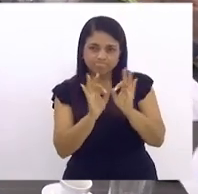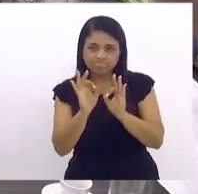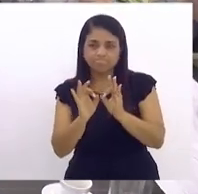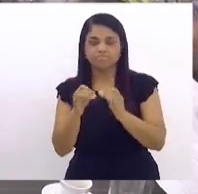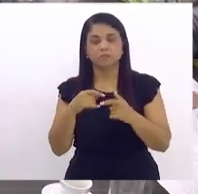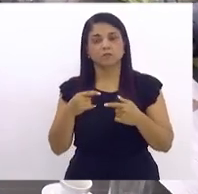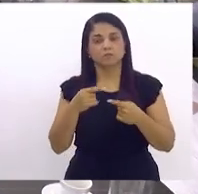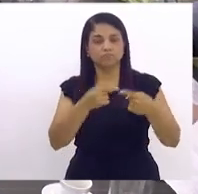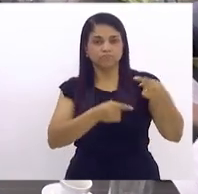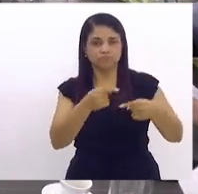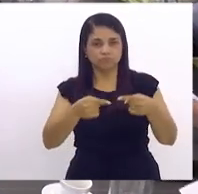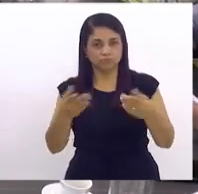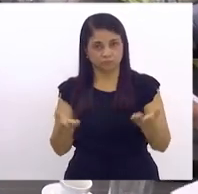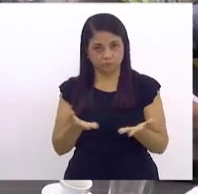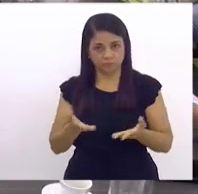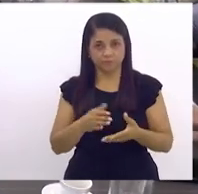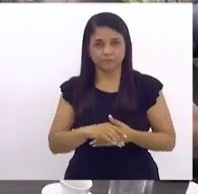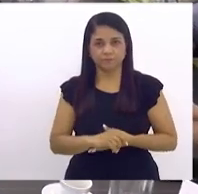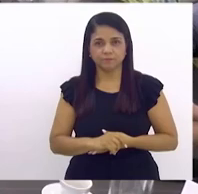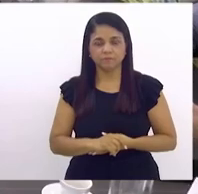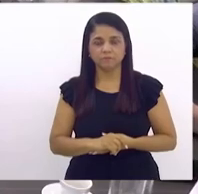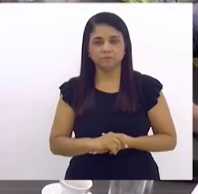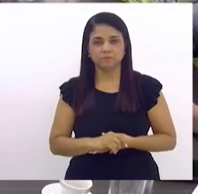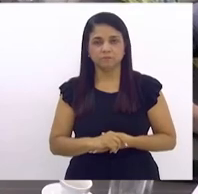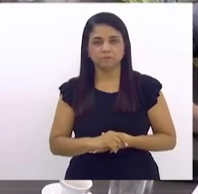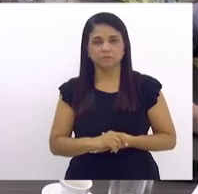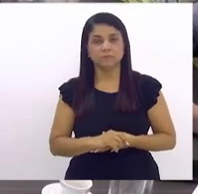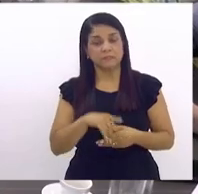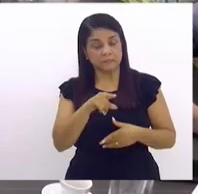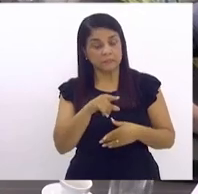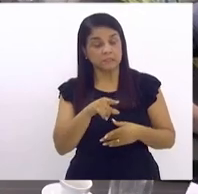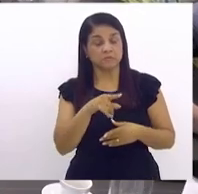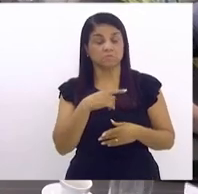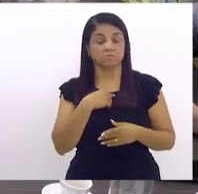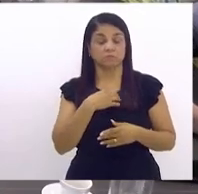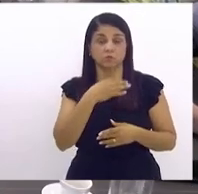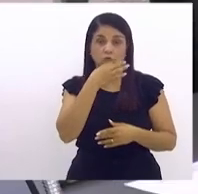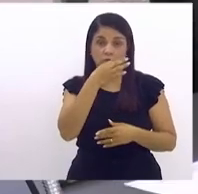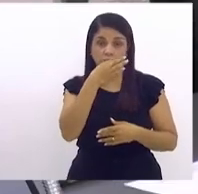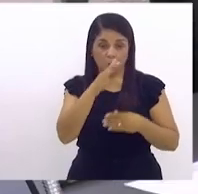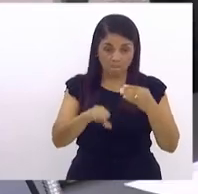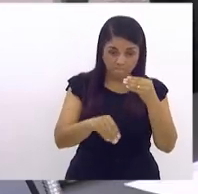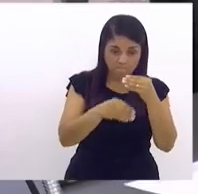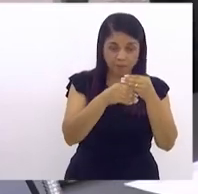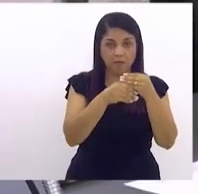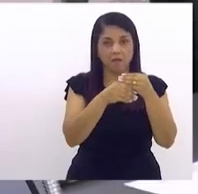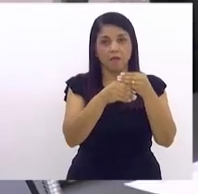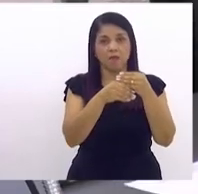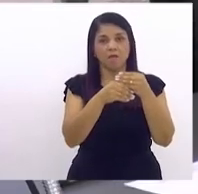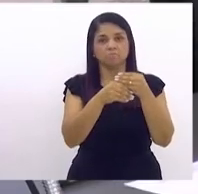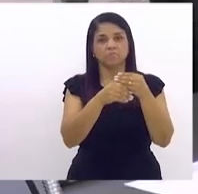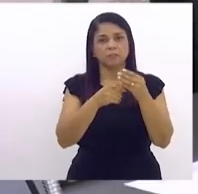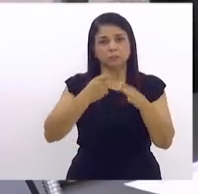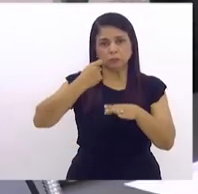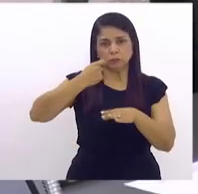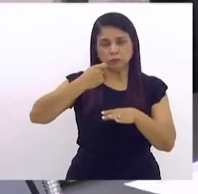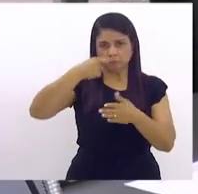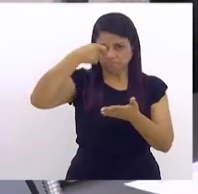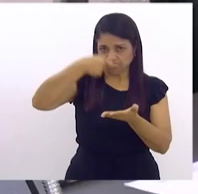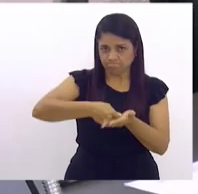aqui. Inclusive, se achar pertinente, colocando algo mais duro nesse sentido